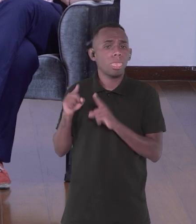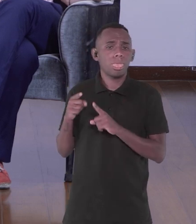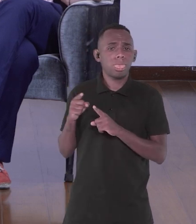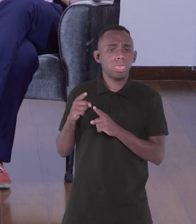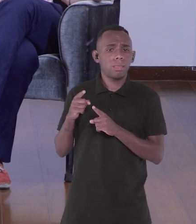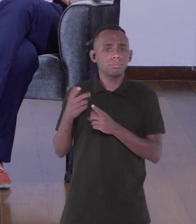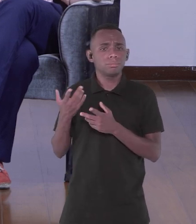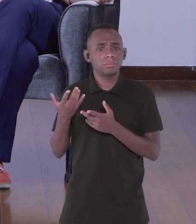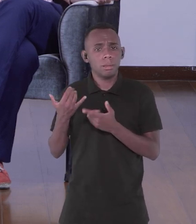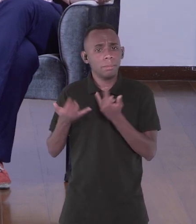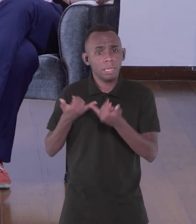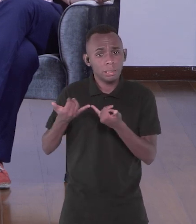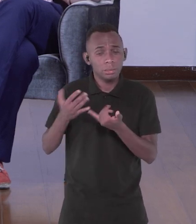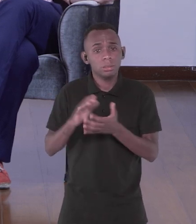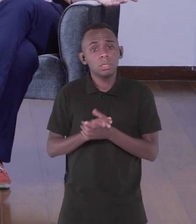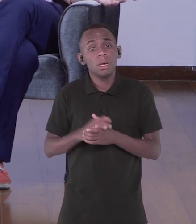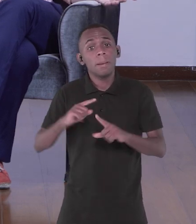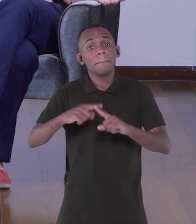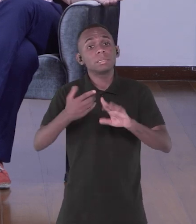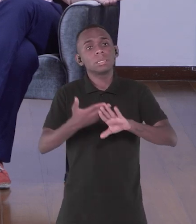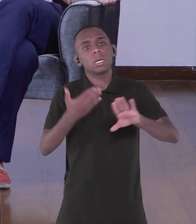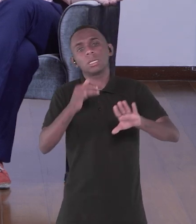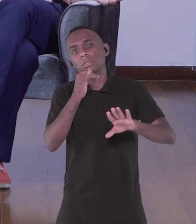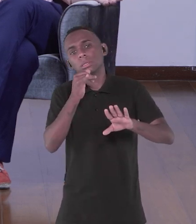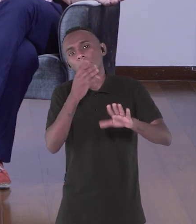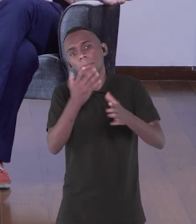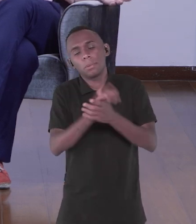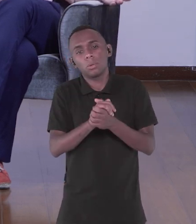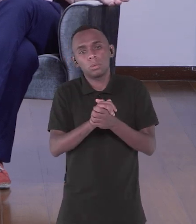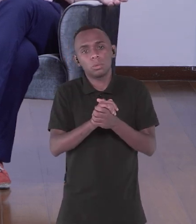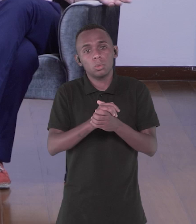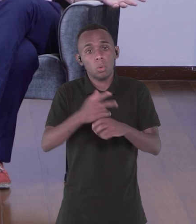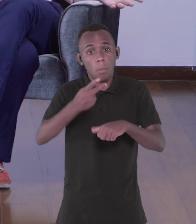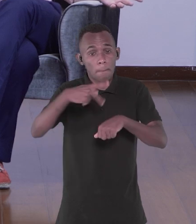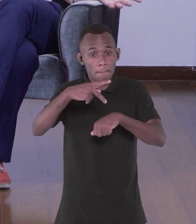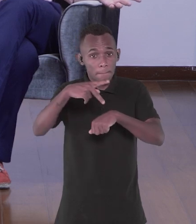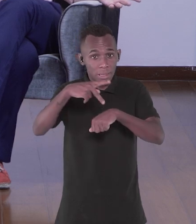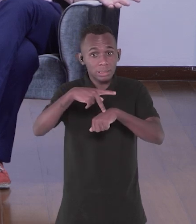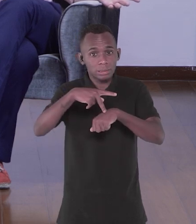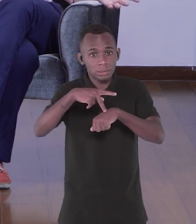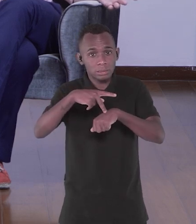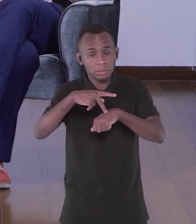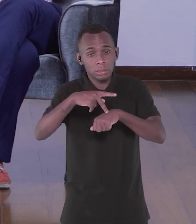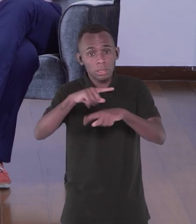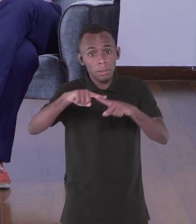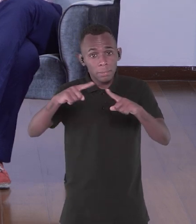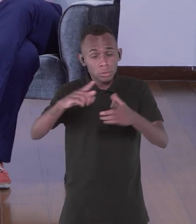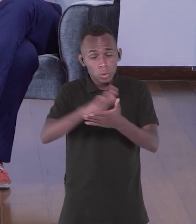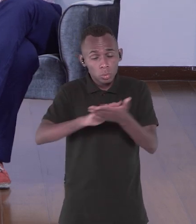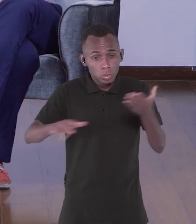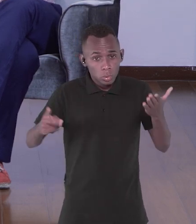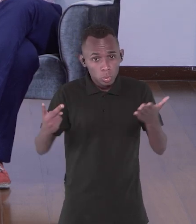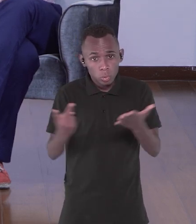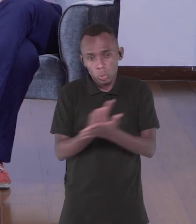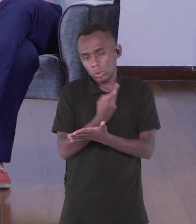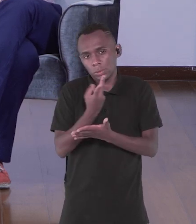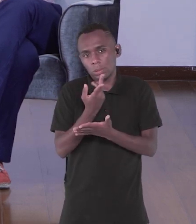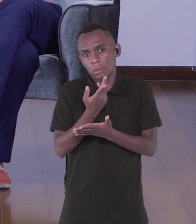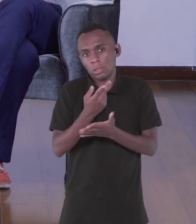pelos russos. Que sanções é essa? Anexamos uma parte inteira de um país e não aconteceu nada. Então, para